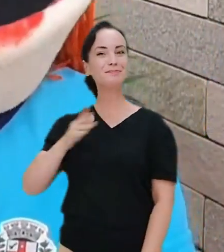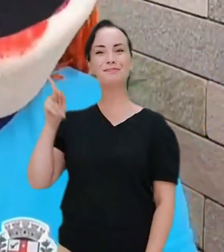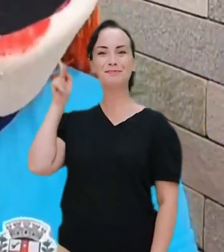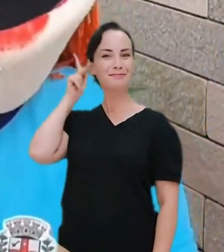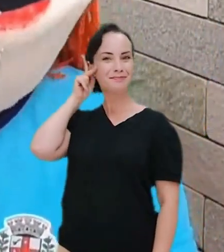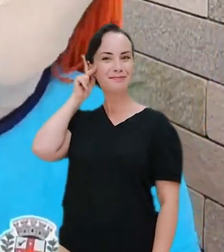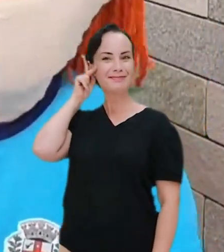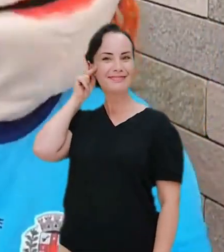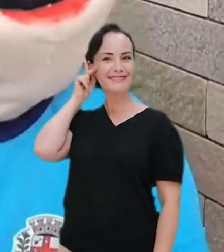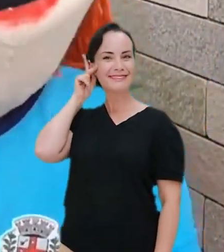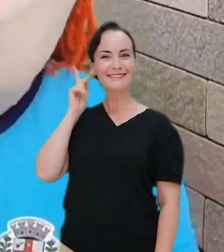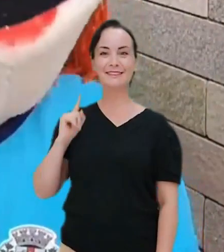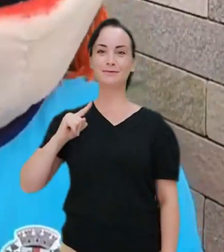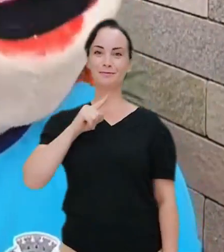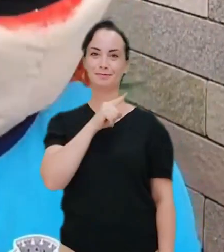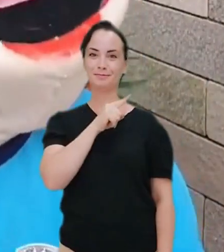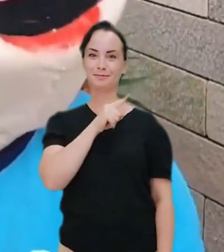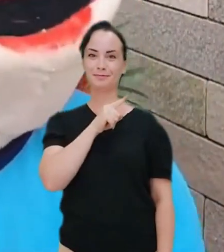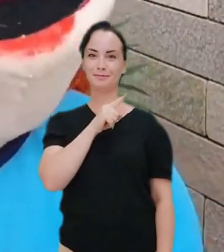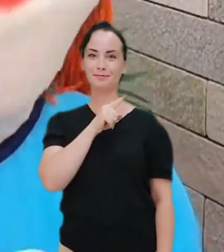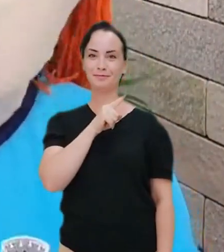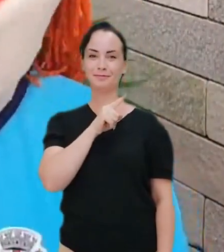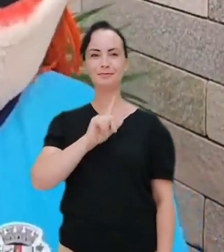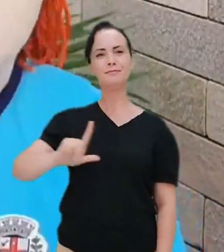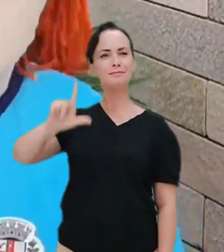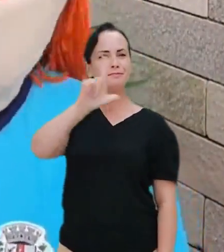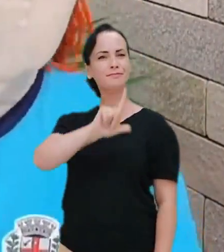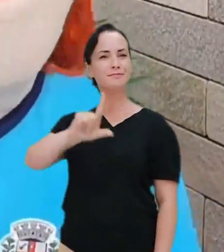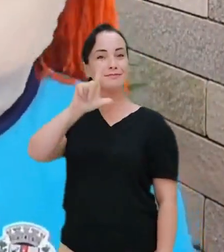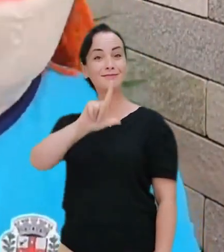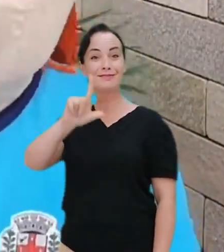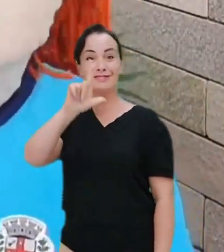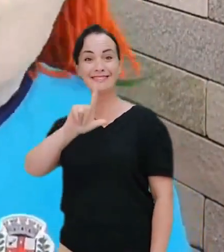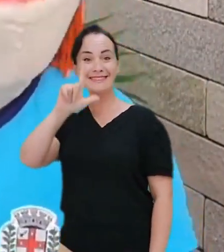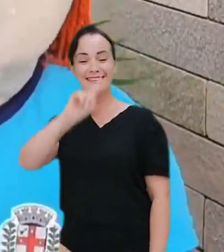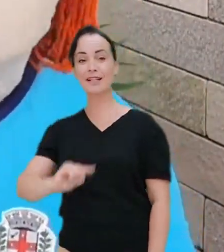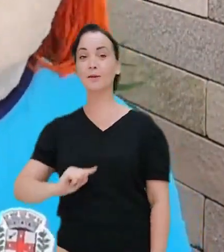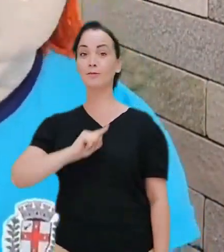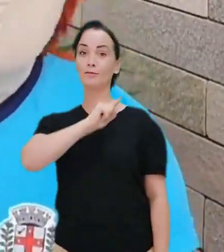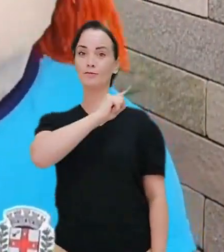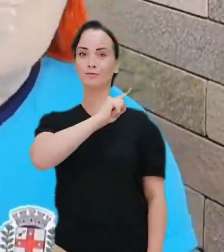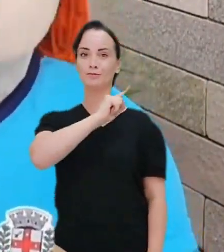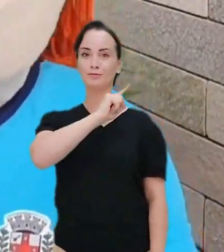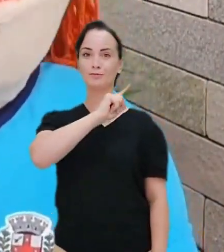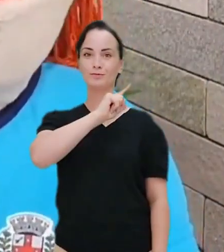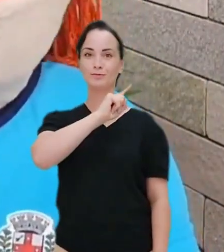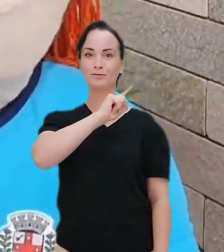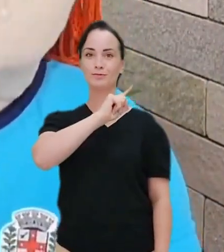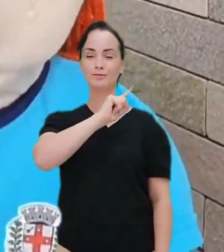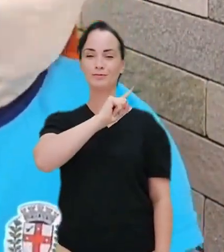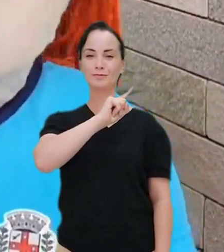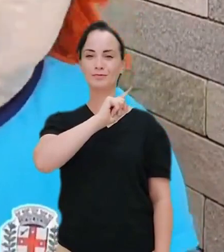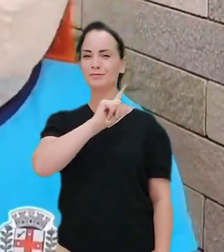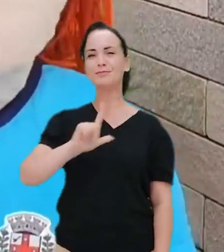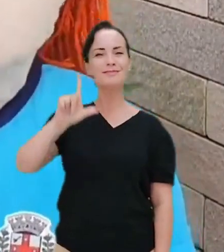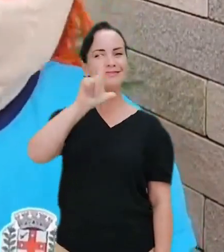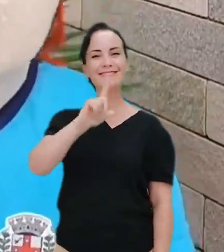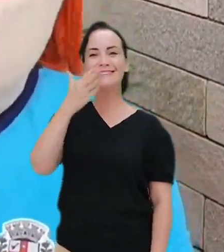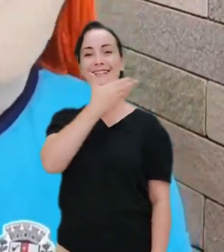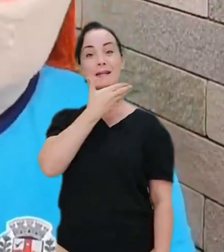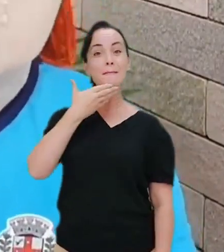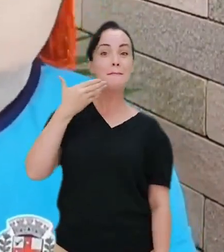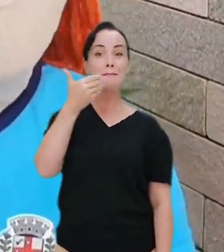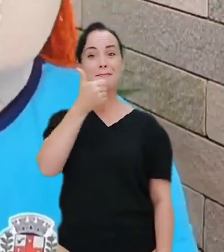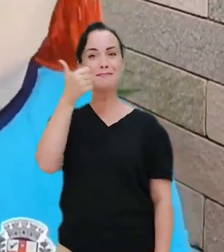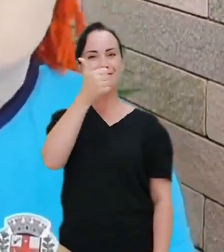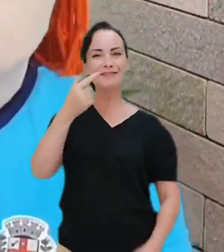a gente! Hi, my friends! Londrina is the best city of Brazil! Londrina é